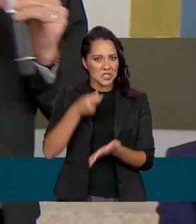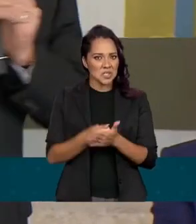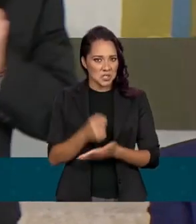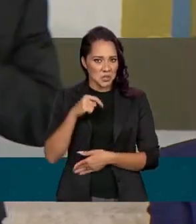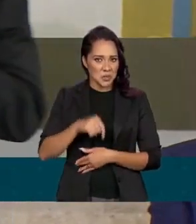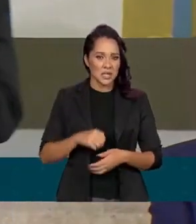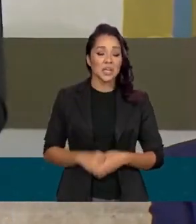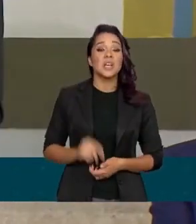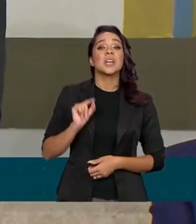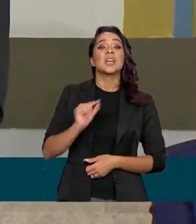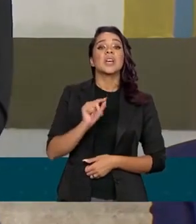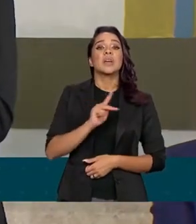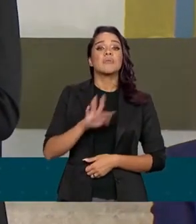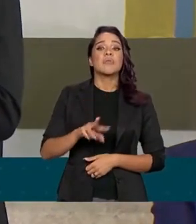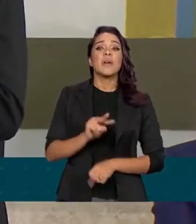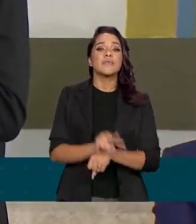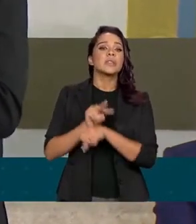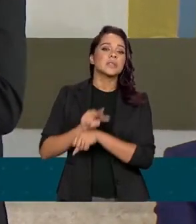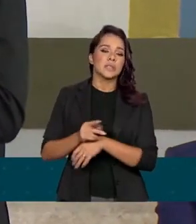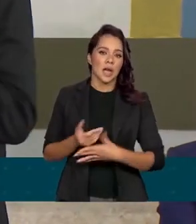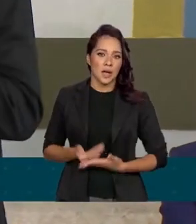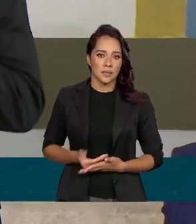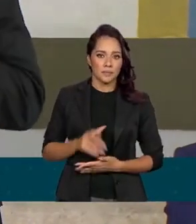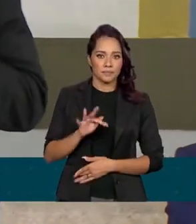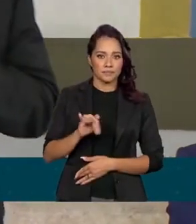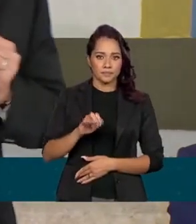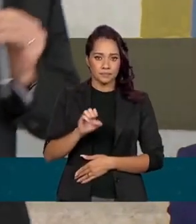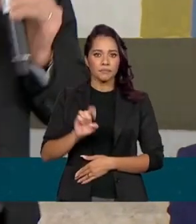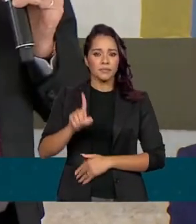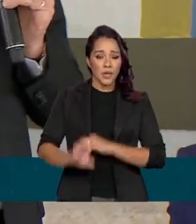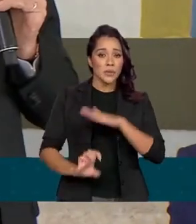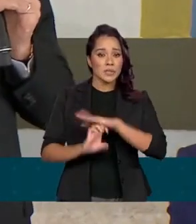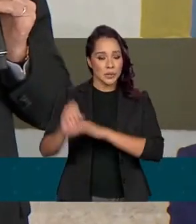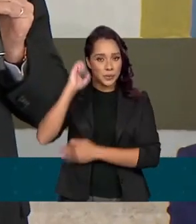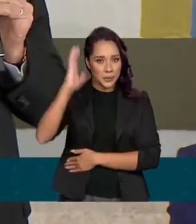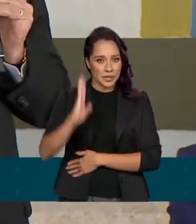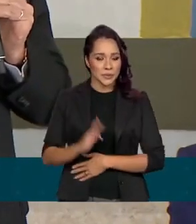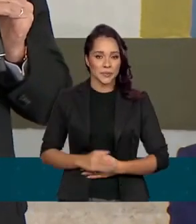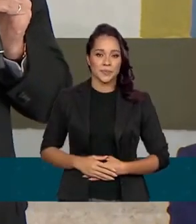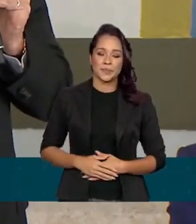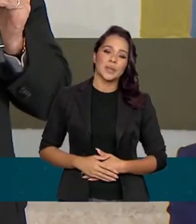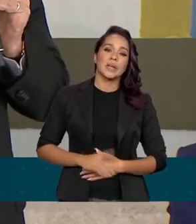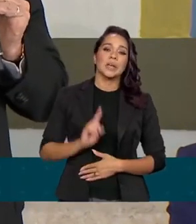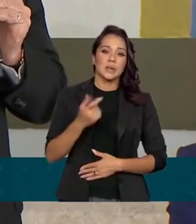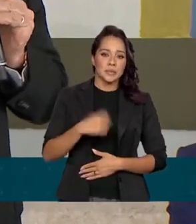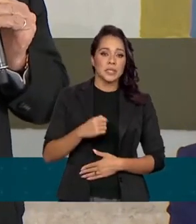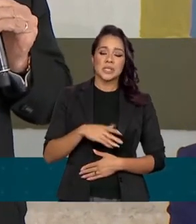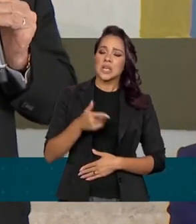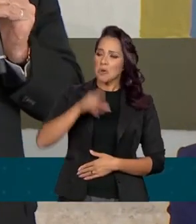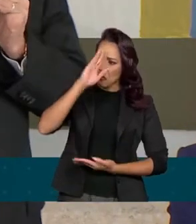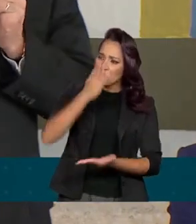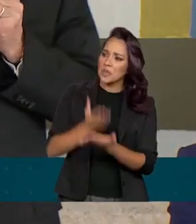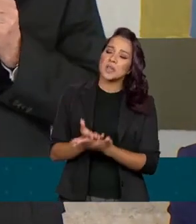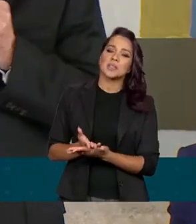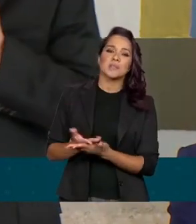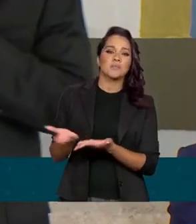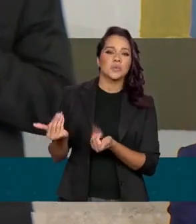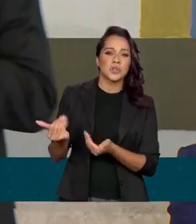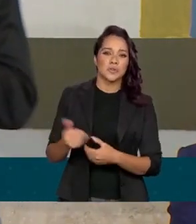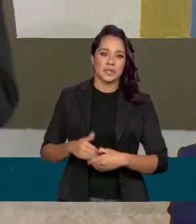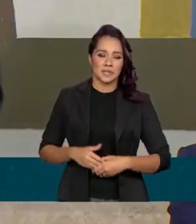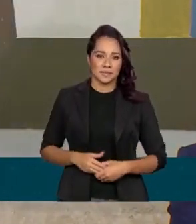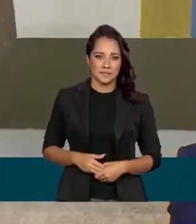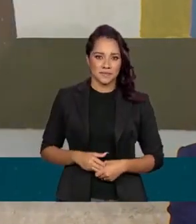aqui, quem vai financiar o FIES é o Estado brasileiro. A gente vai dar um voto de confiança à nossa